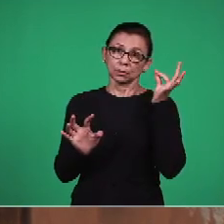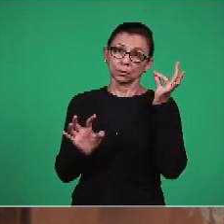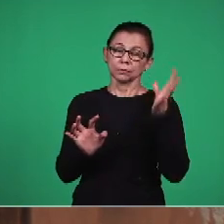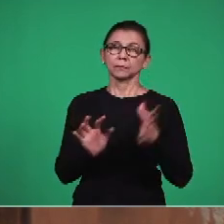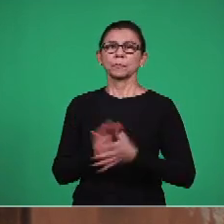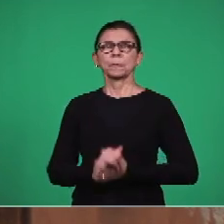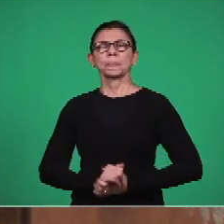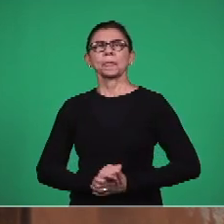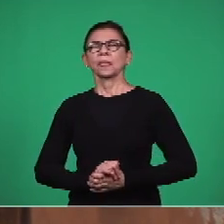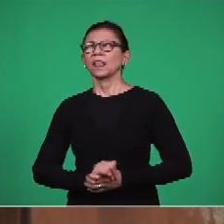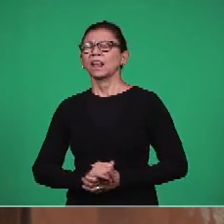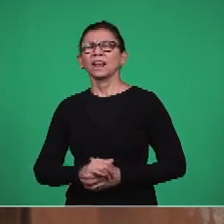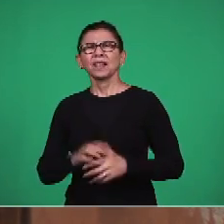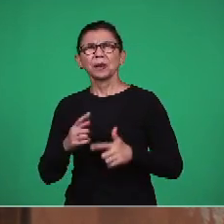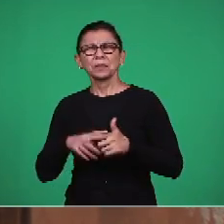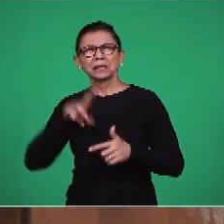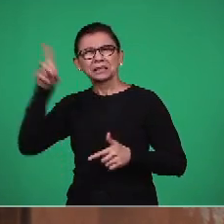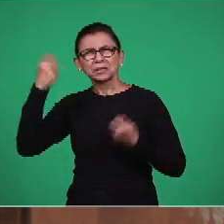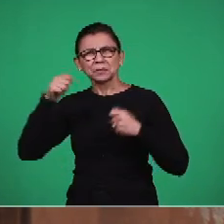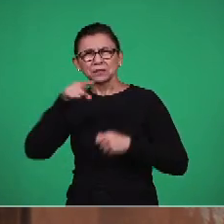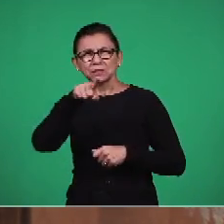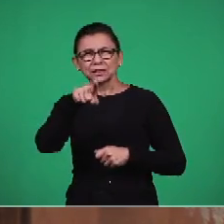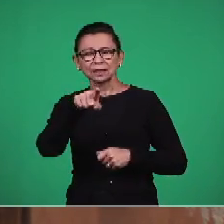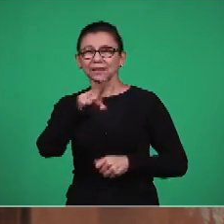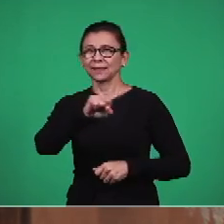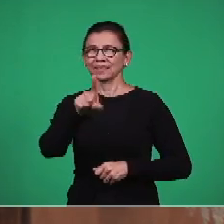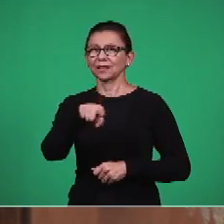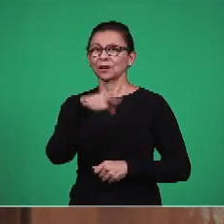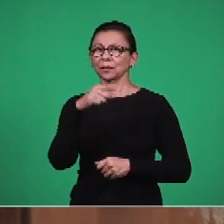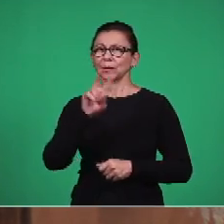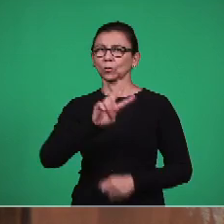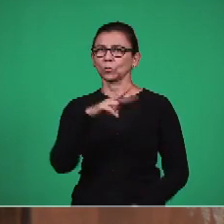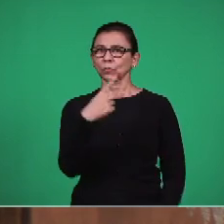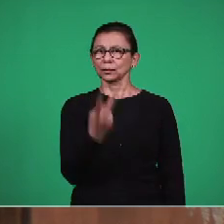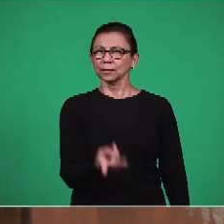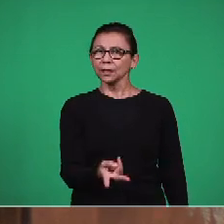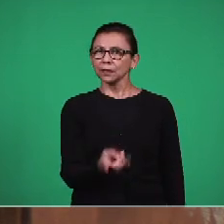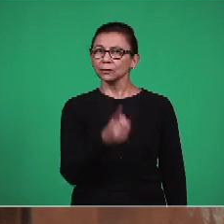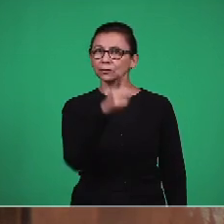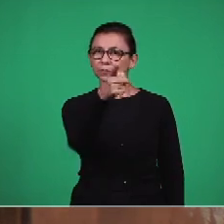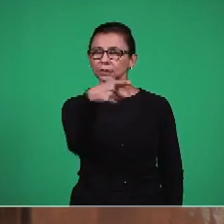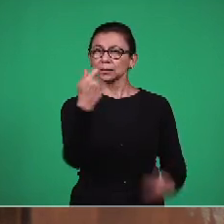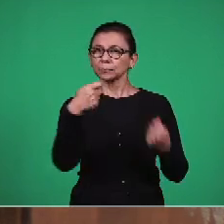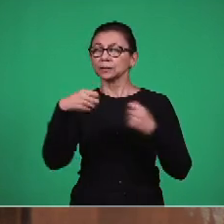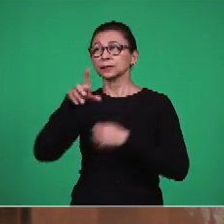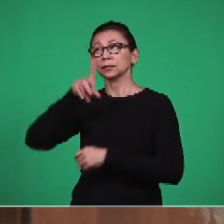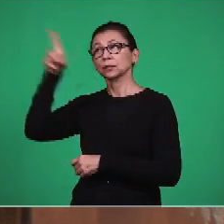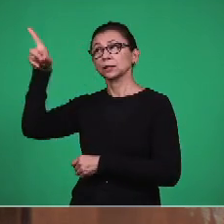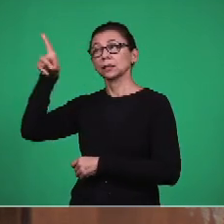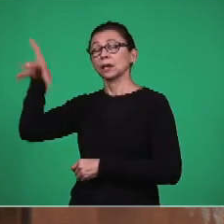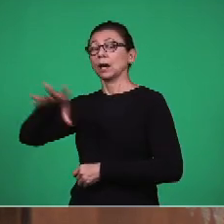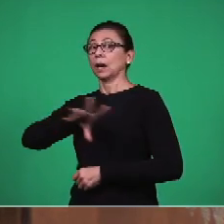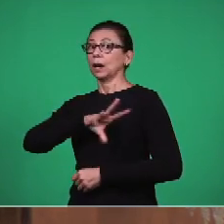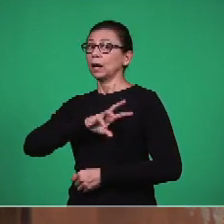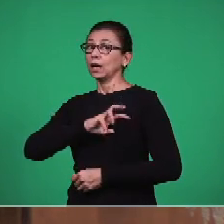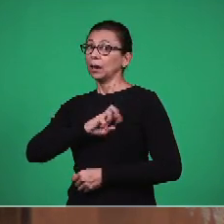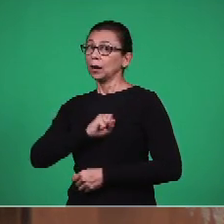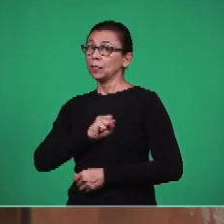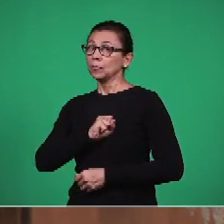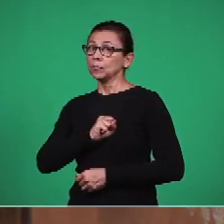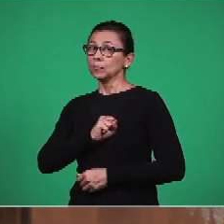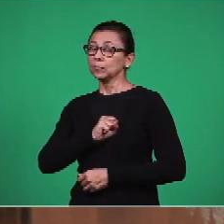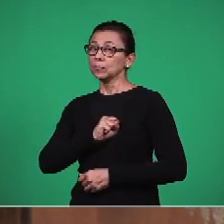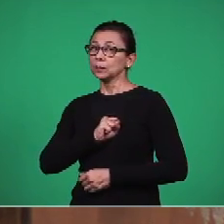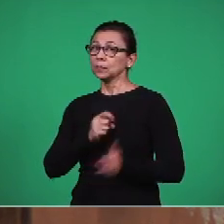Deus está precisando de você, não. É porque você é que está precisando dele. E como ele te ama, ele quer te mostrar. Só isso. Se